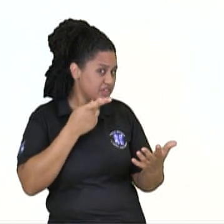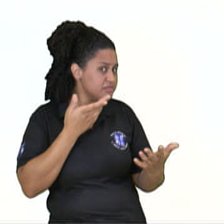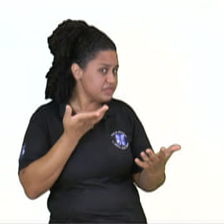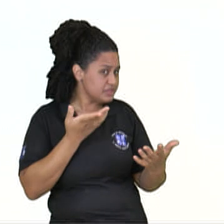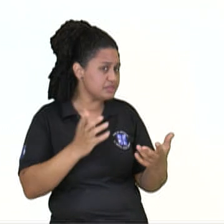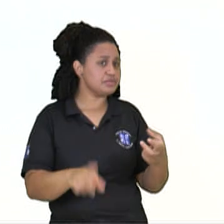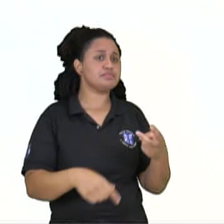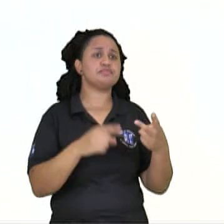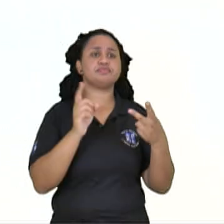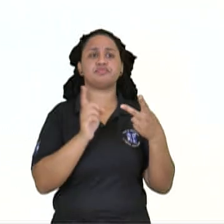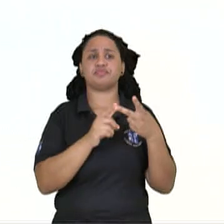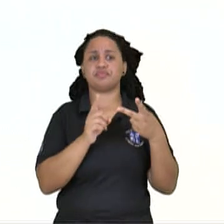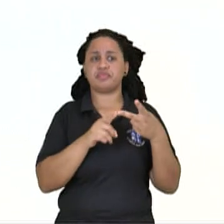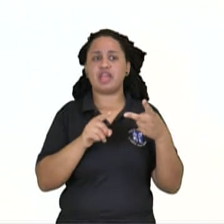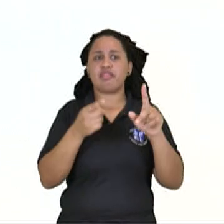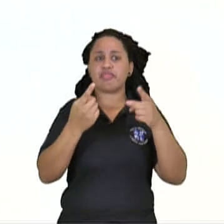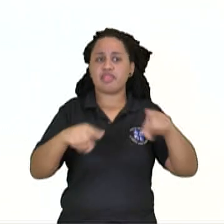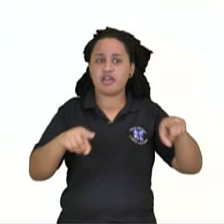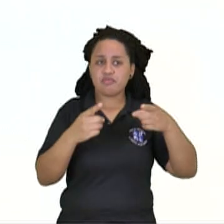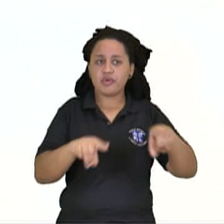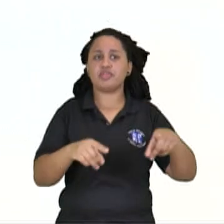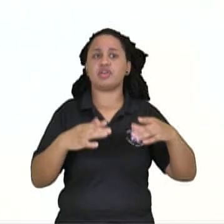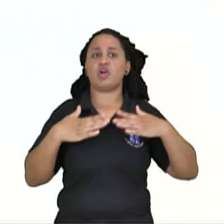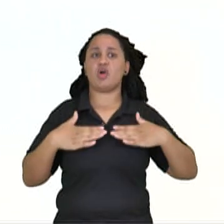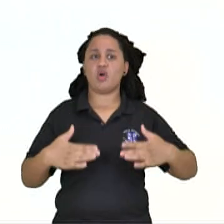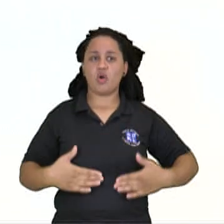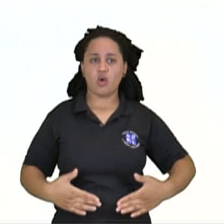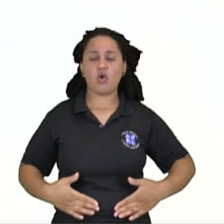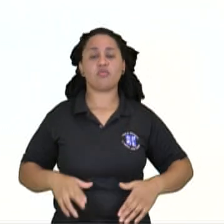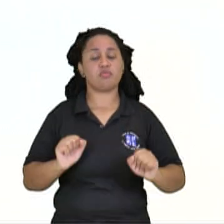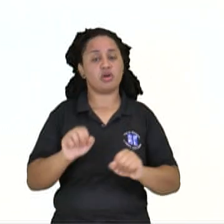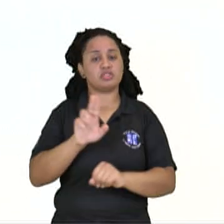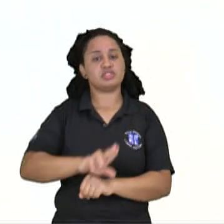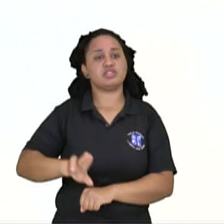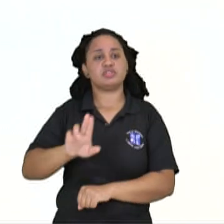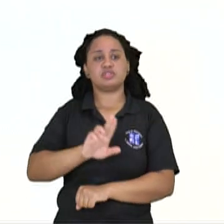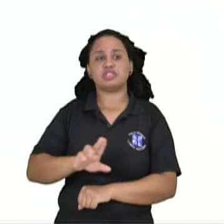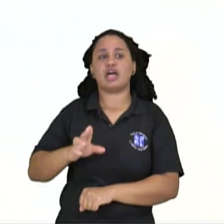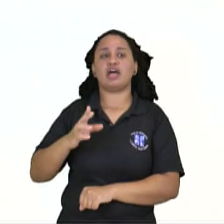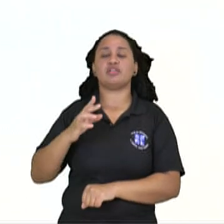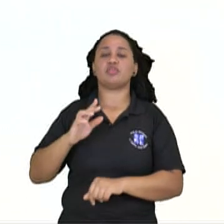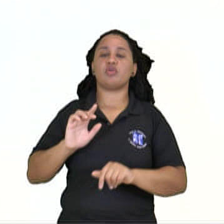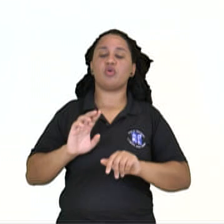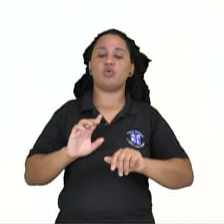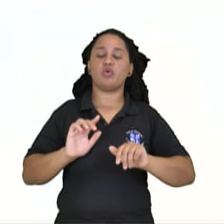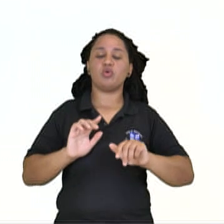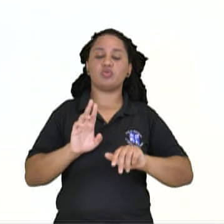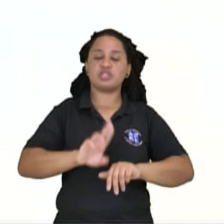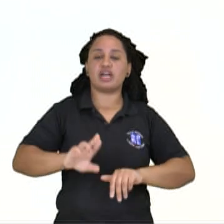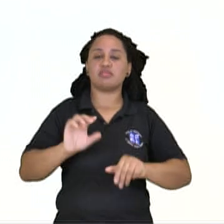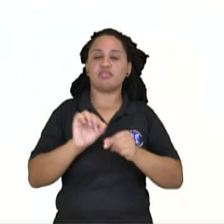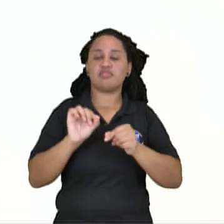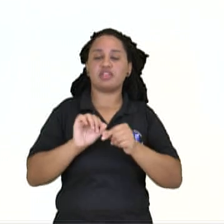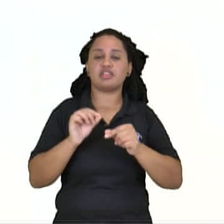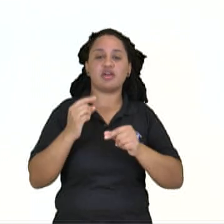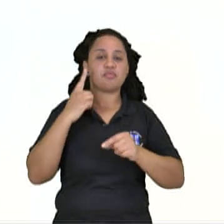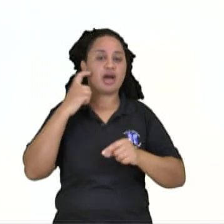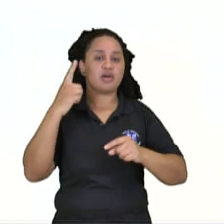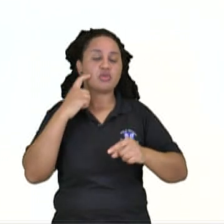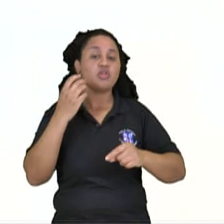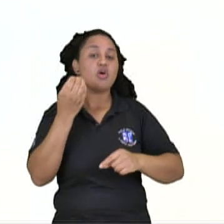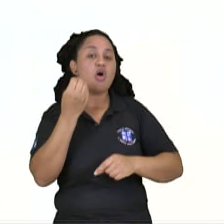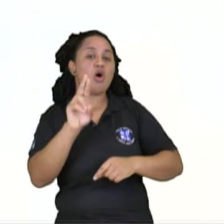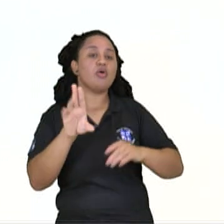isso? Letra B, na música, o corpo pode ser a fonte sonora ou